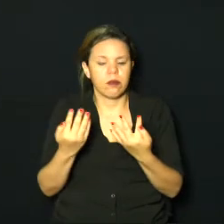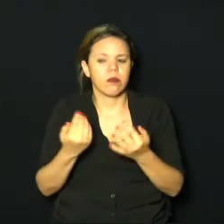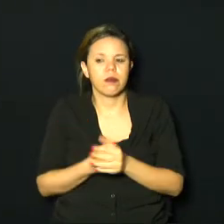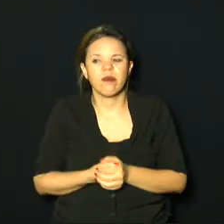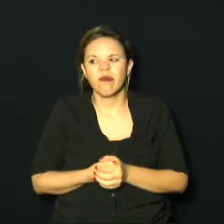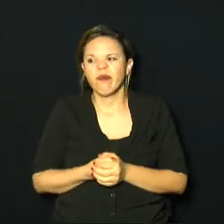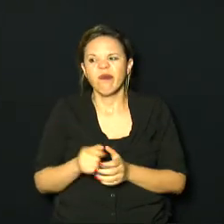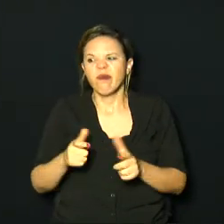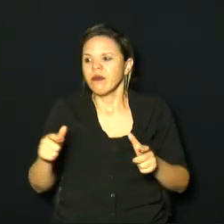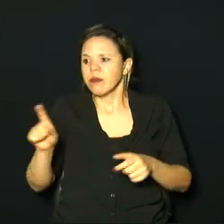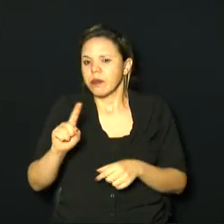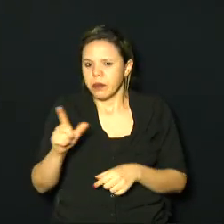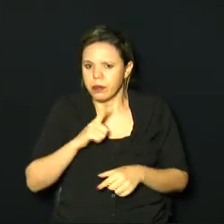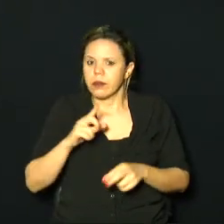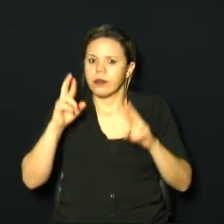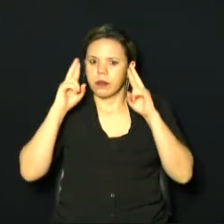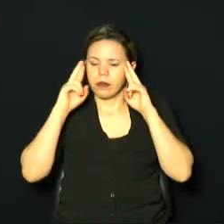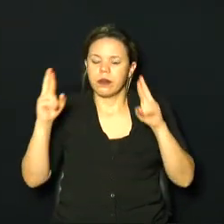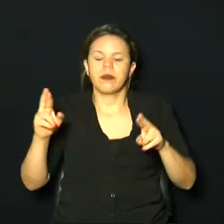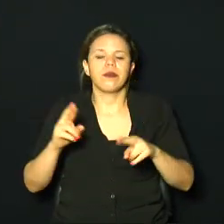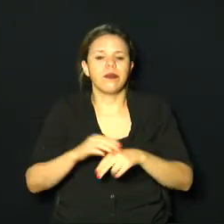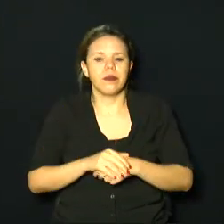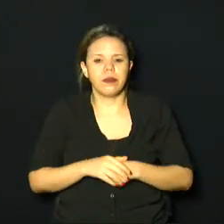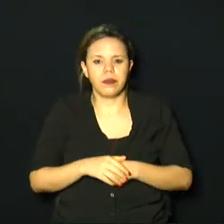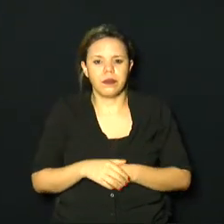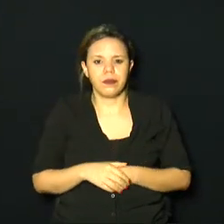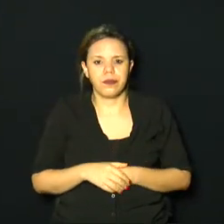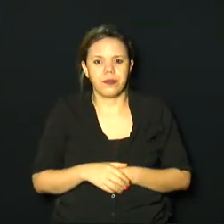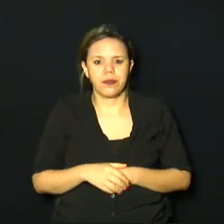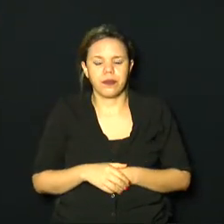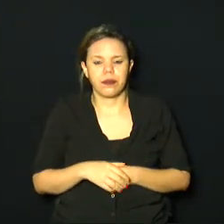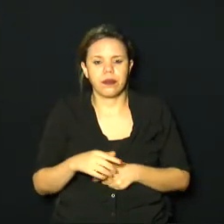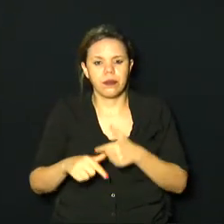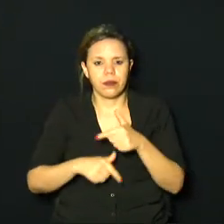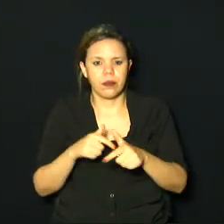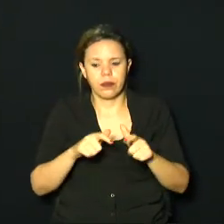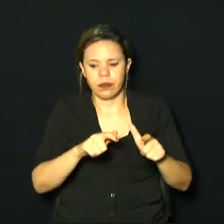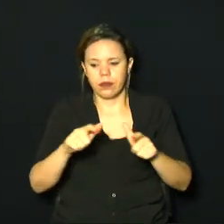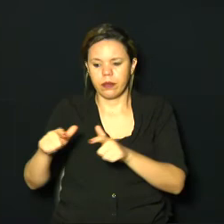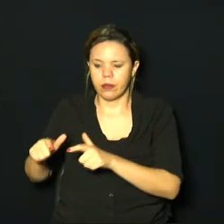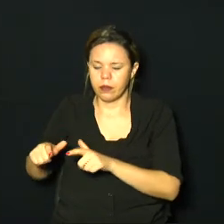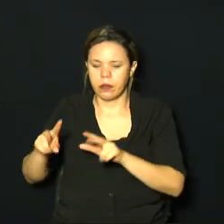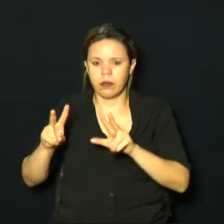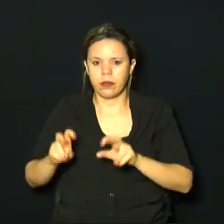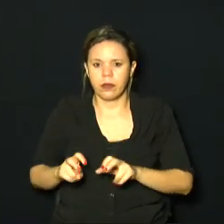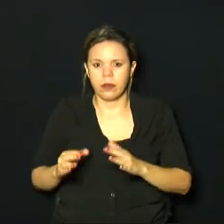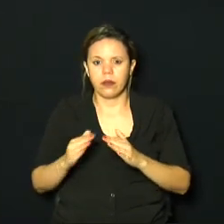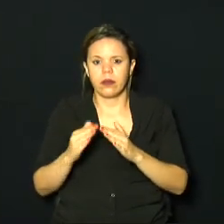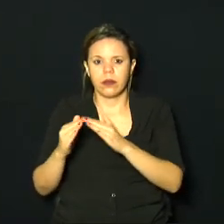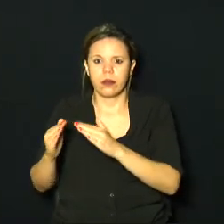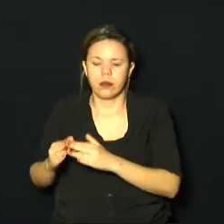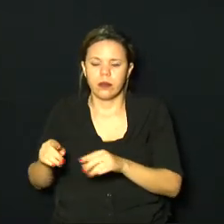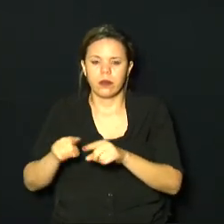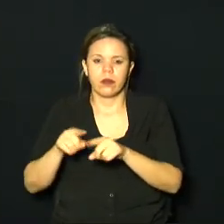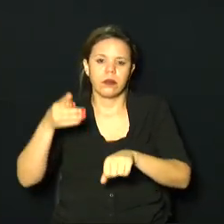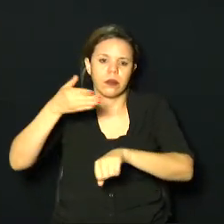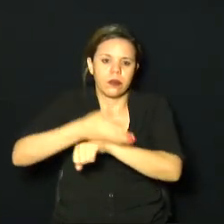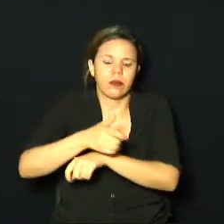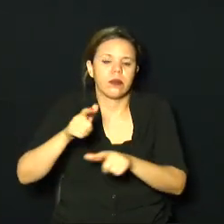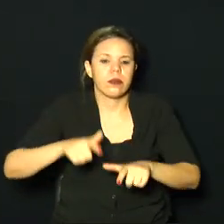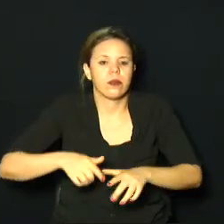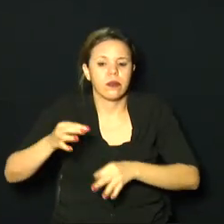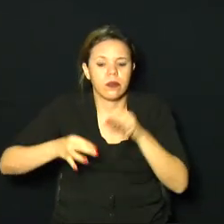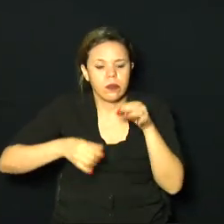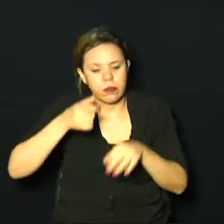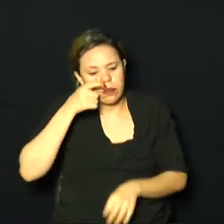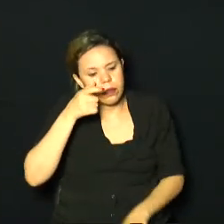não ampliou, houve um respeito à dinâmica do espaço em relação à propriedade, inclusive com a visita em loco pelo juiz